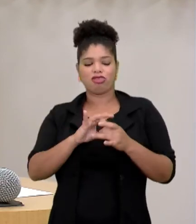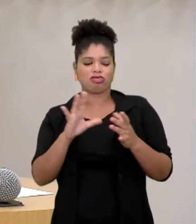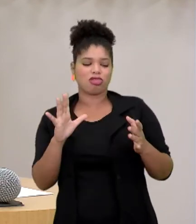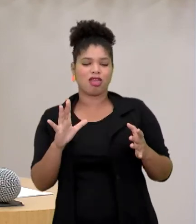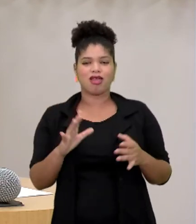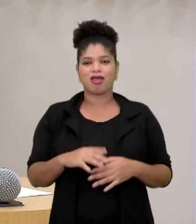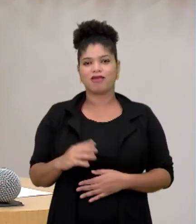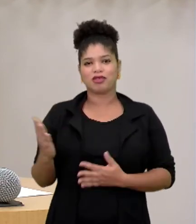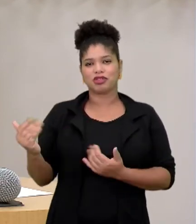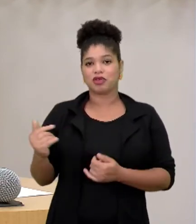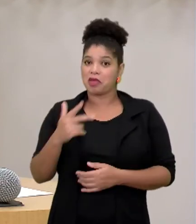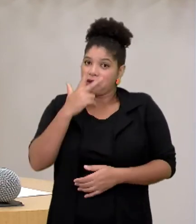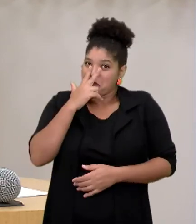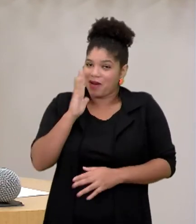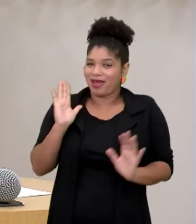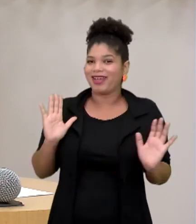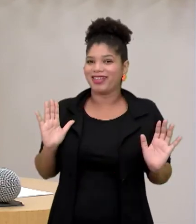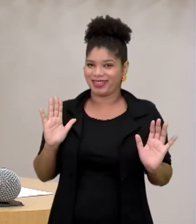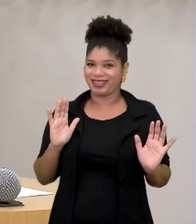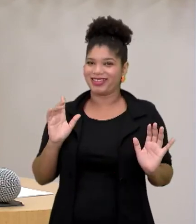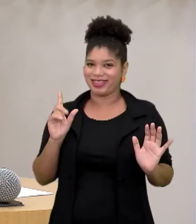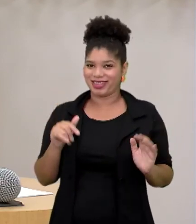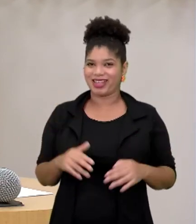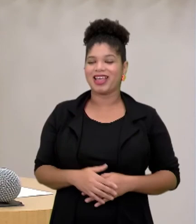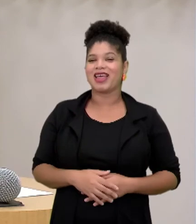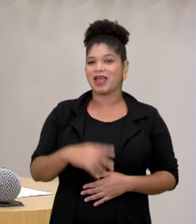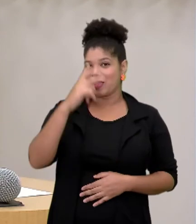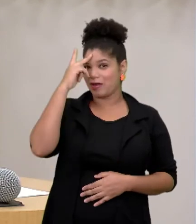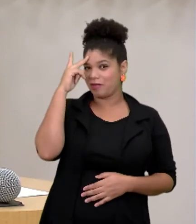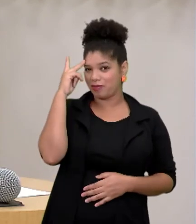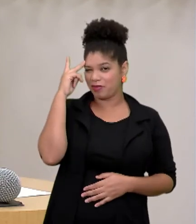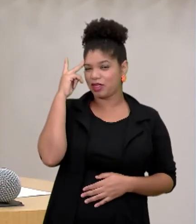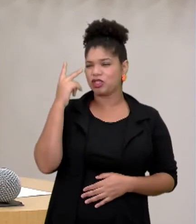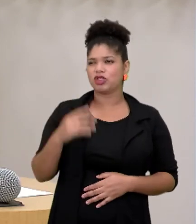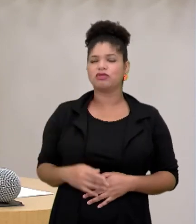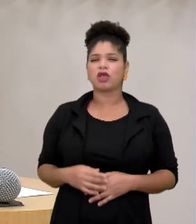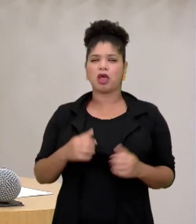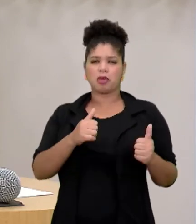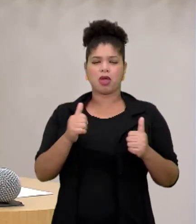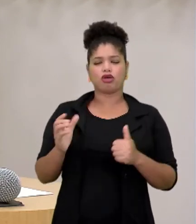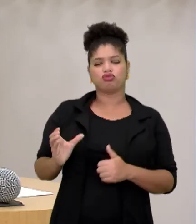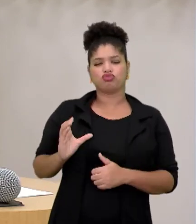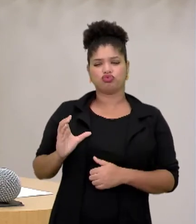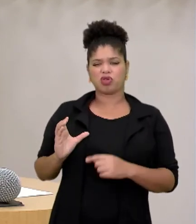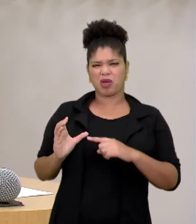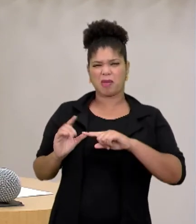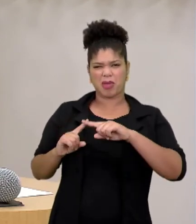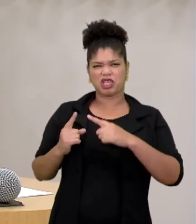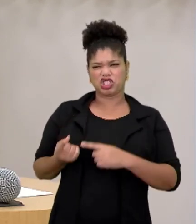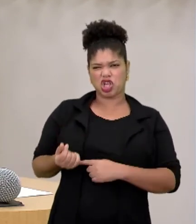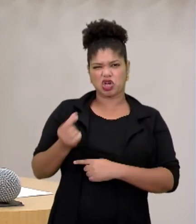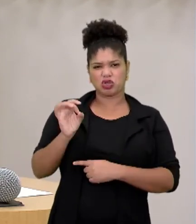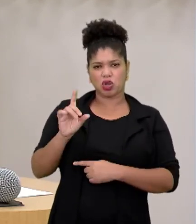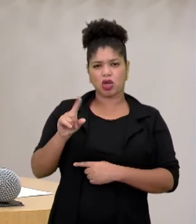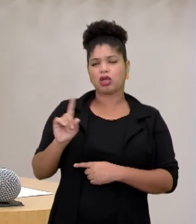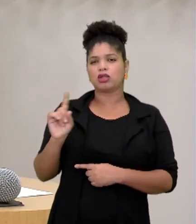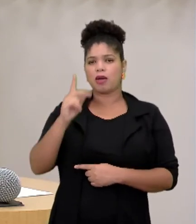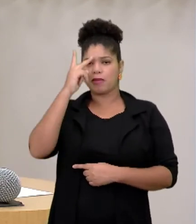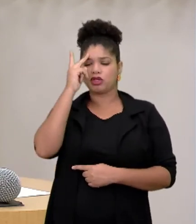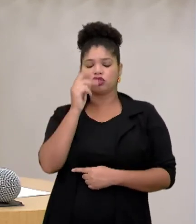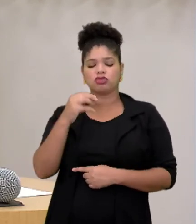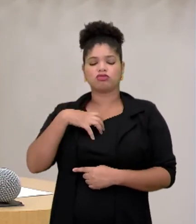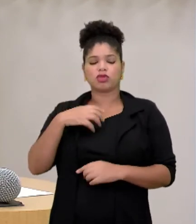me deu a sensação de ser para pessoas bem-sucedidas, mas não necessariamente bem-sucedidas de grana, mas pessoas assim que t